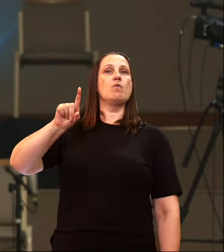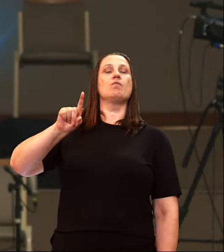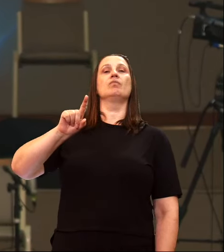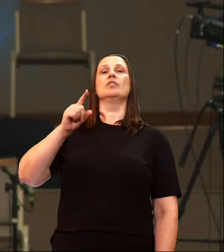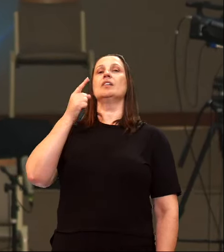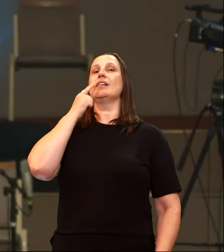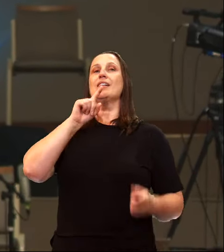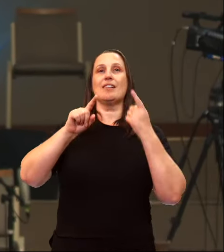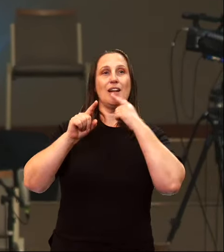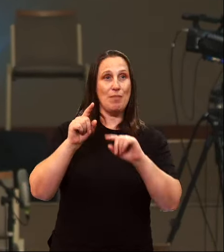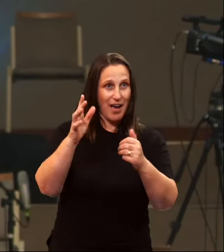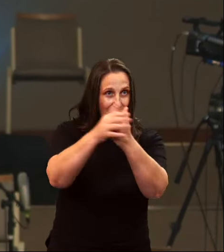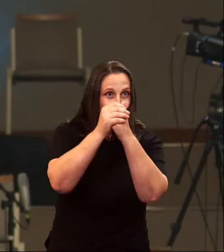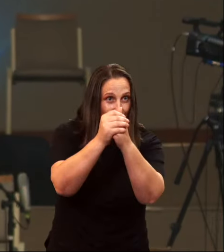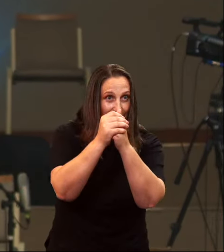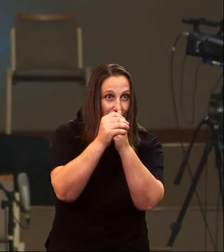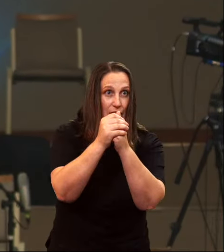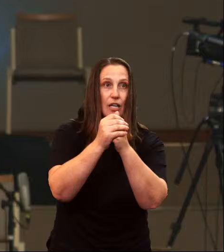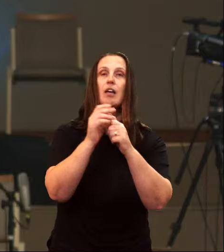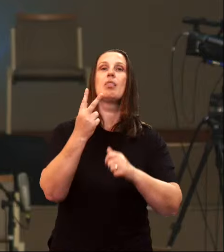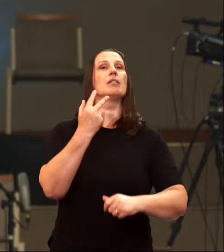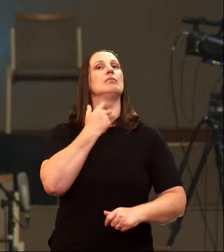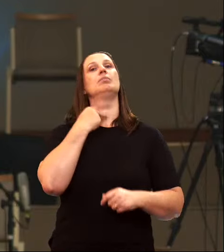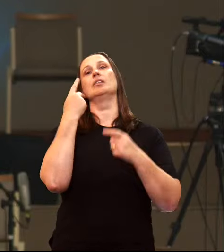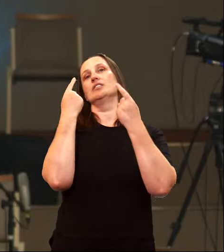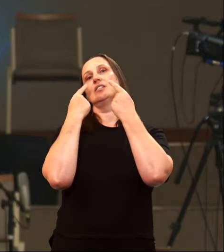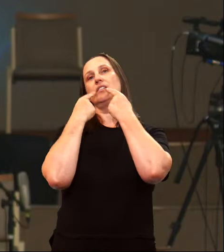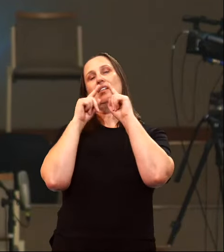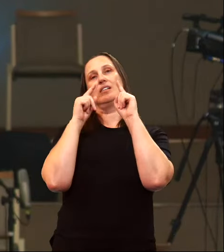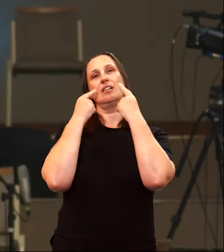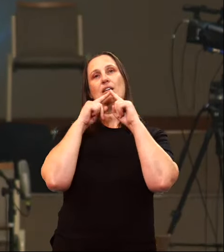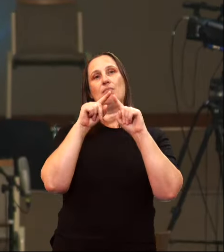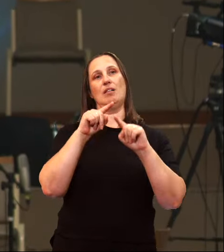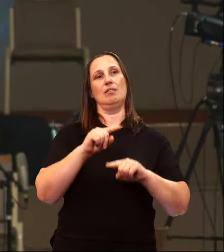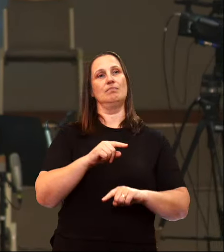para Nova Jerusalém aqui, você não pode reclamar.